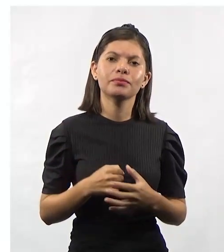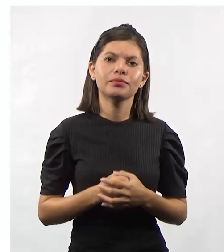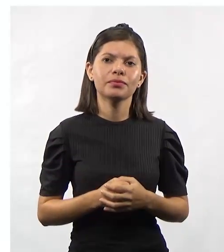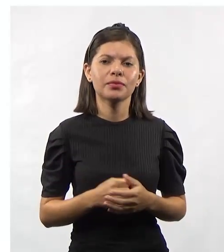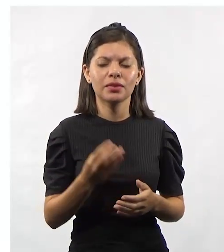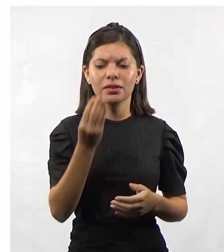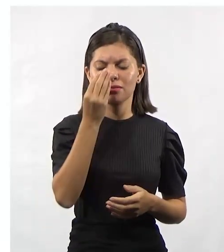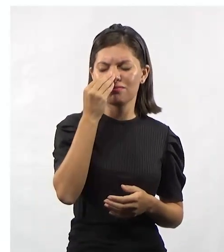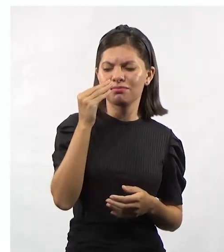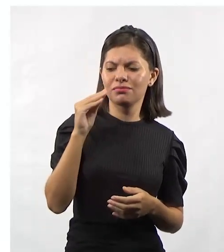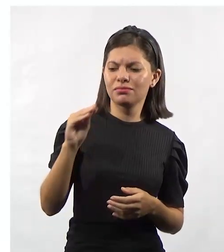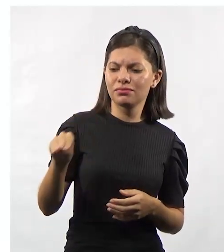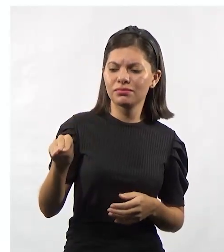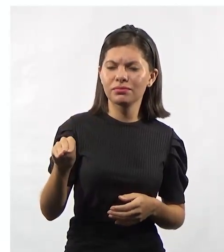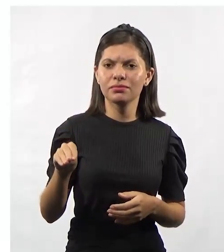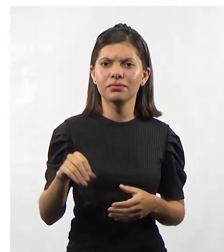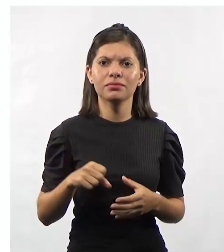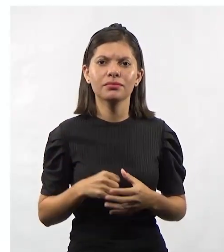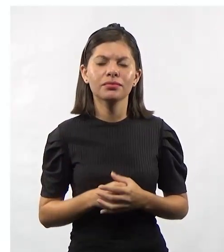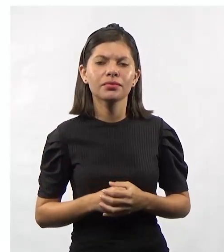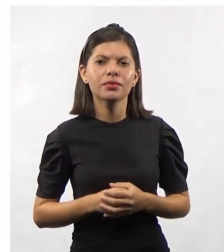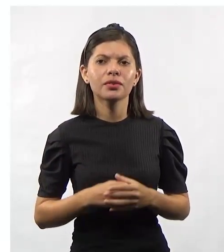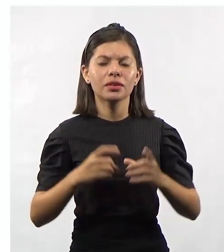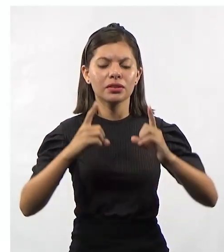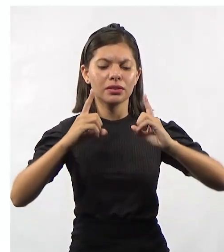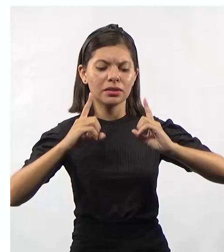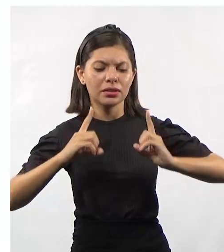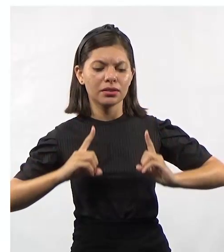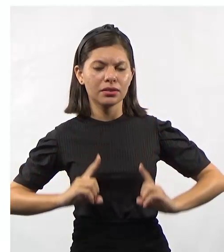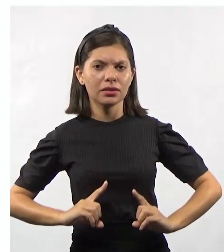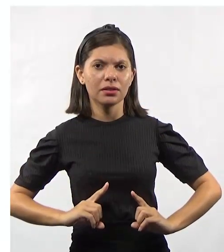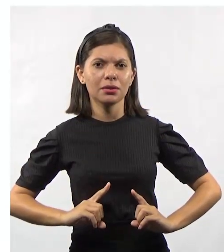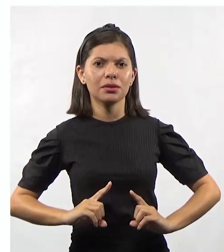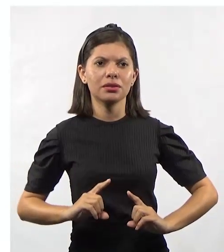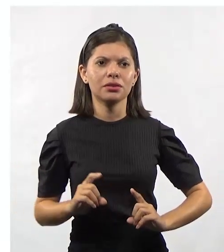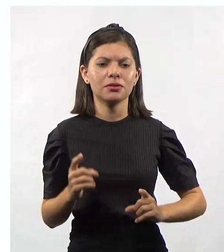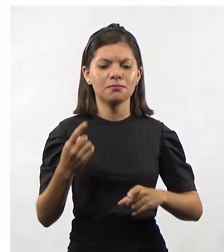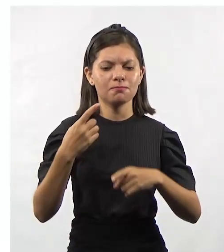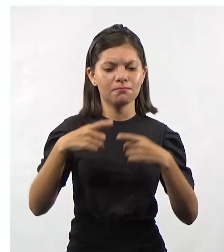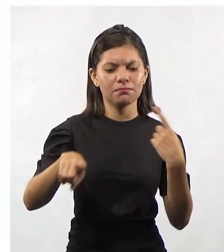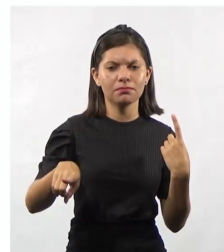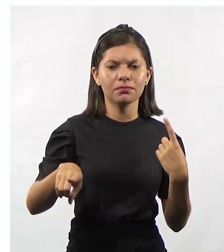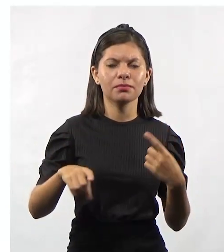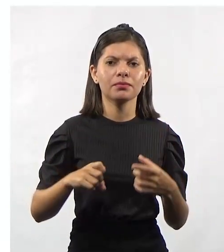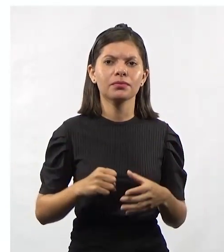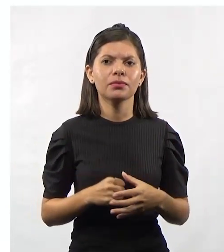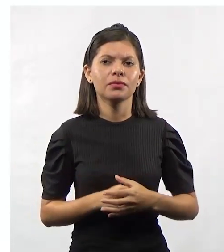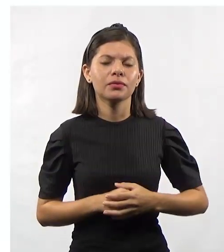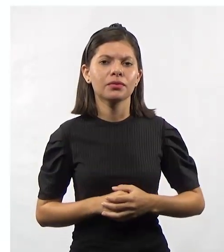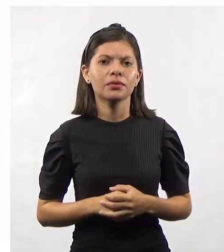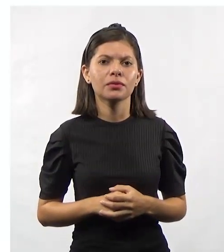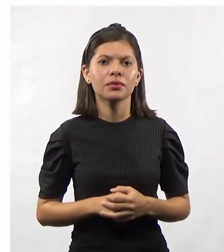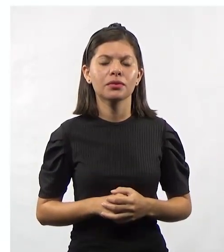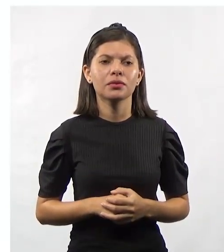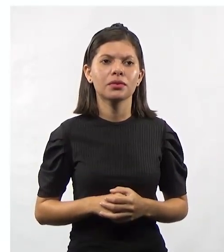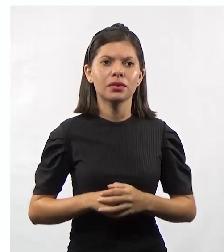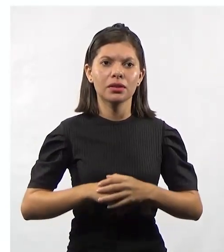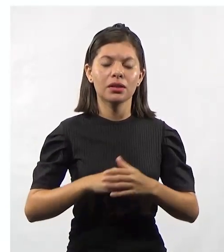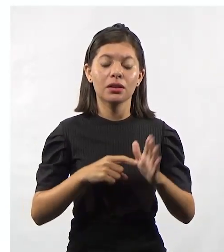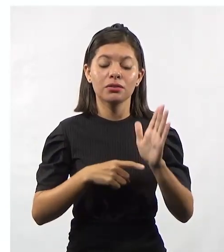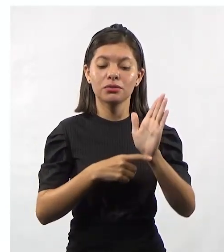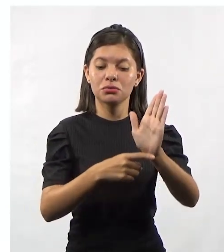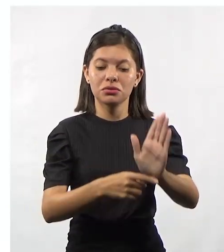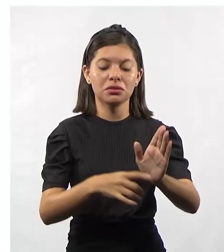é infringir, é agredir a dignidade humana dessa pessoa, né? Porque não está